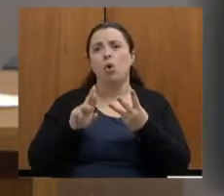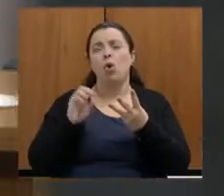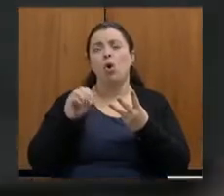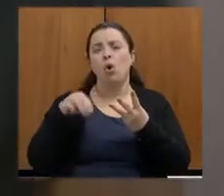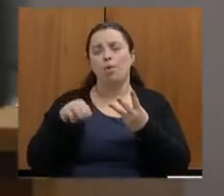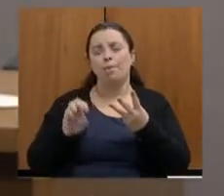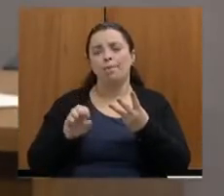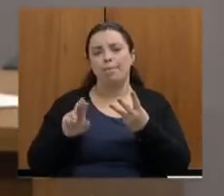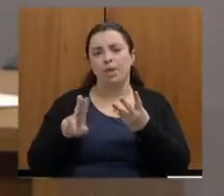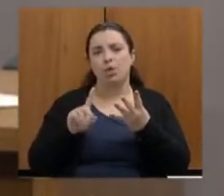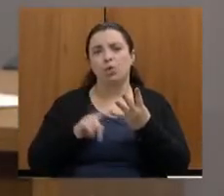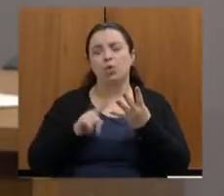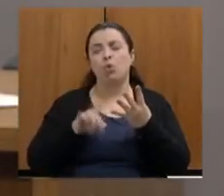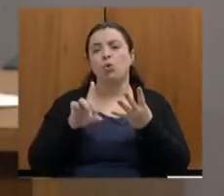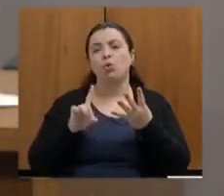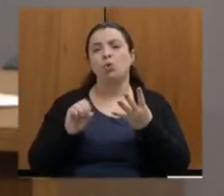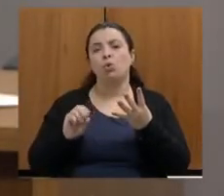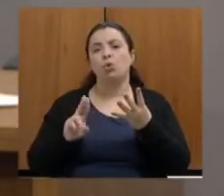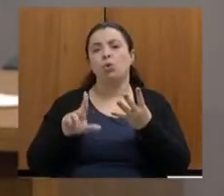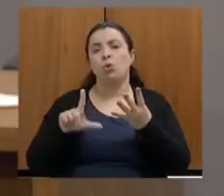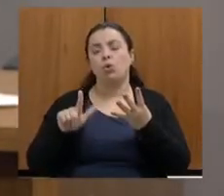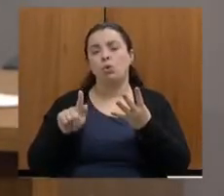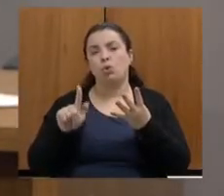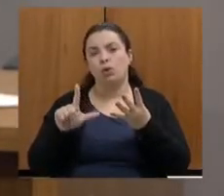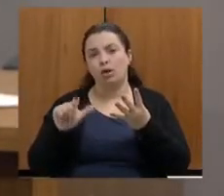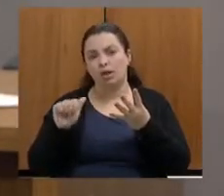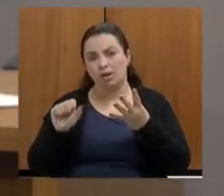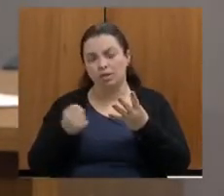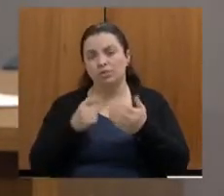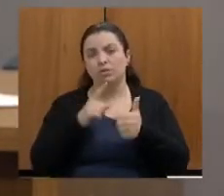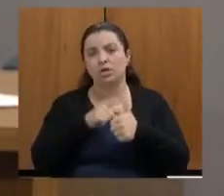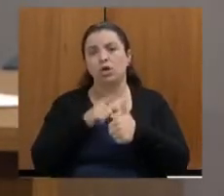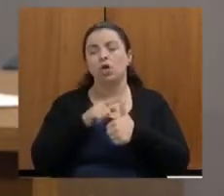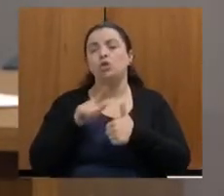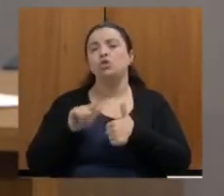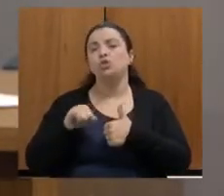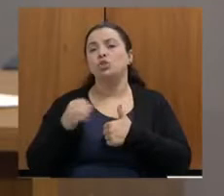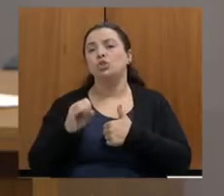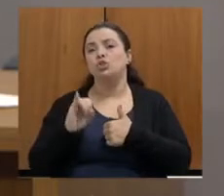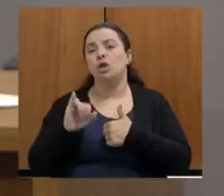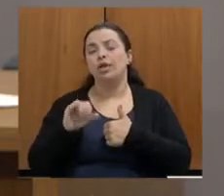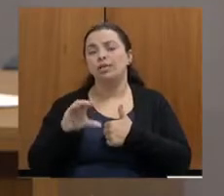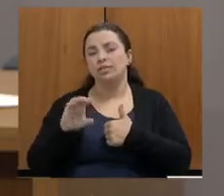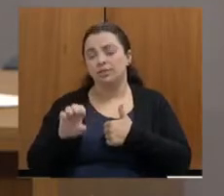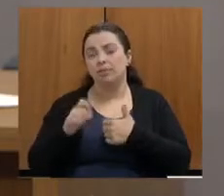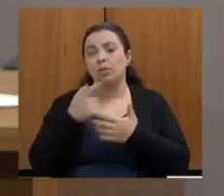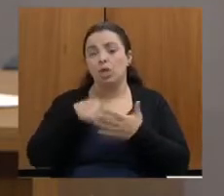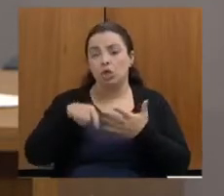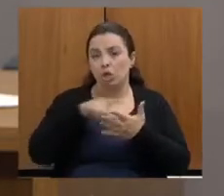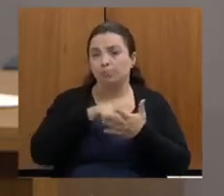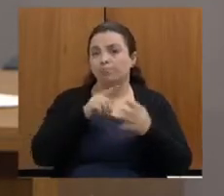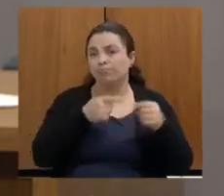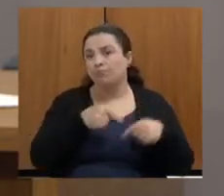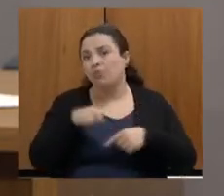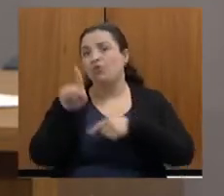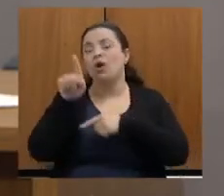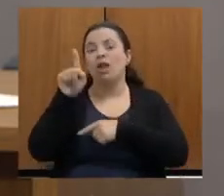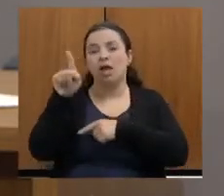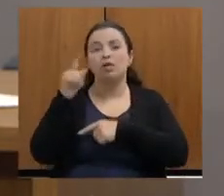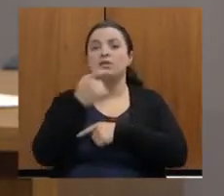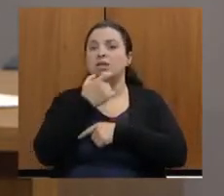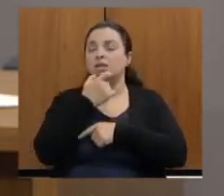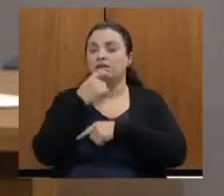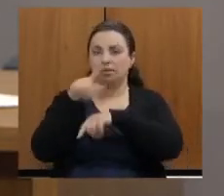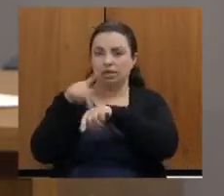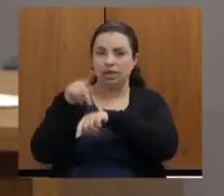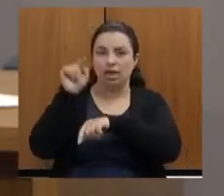Douglas krenak foi a Joyce que é de Resplendor nós fomos até a Inglaterra